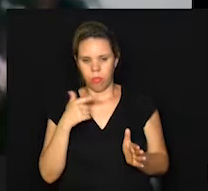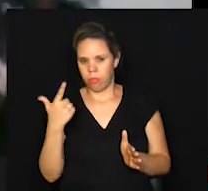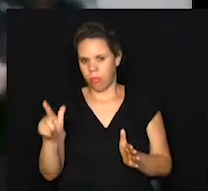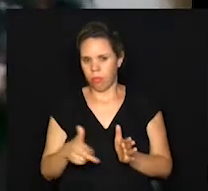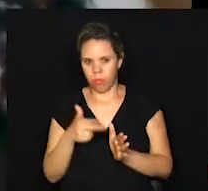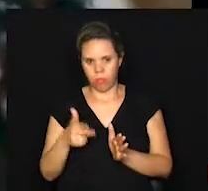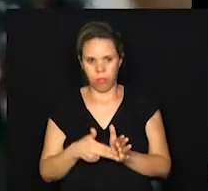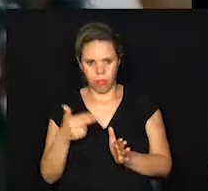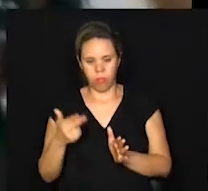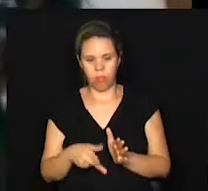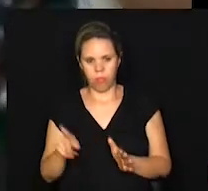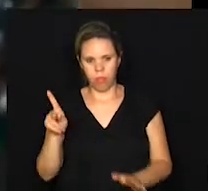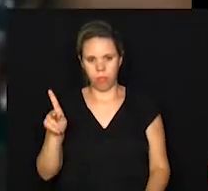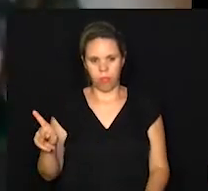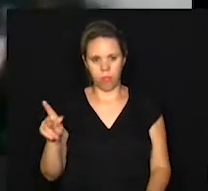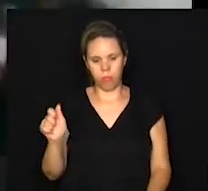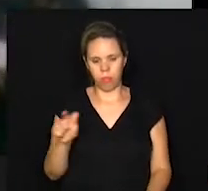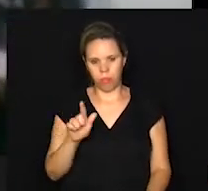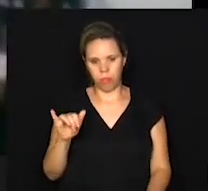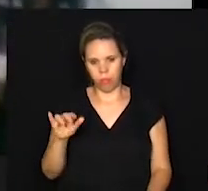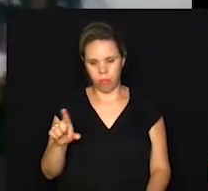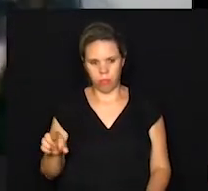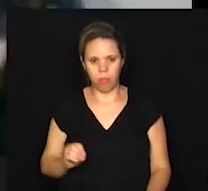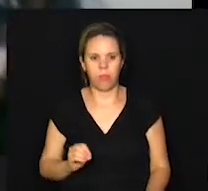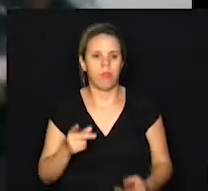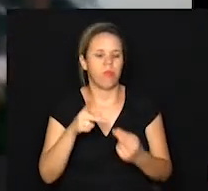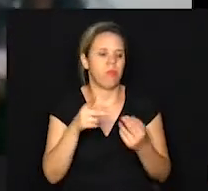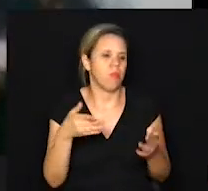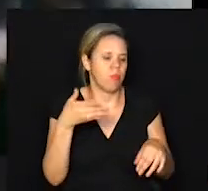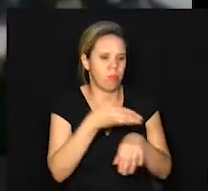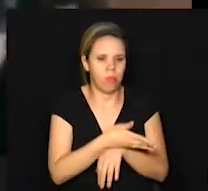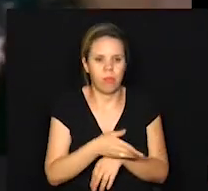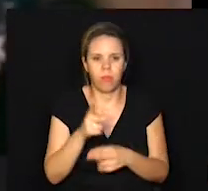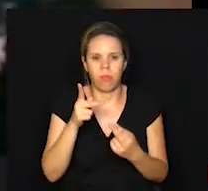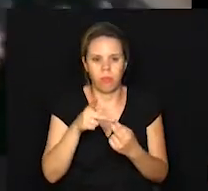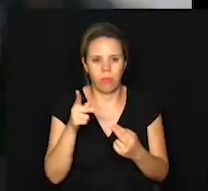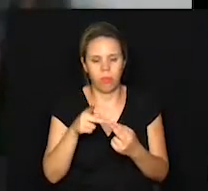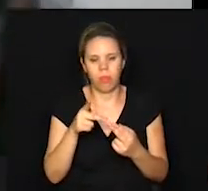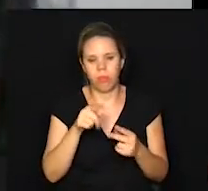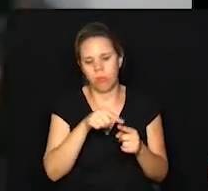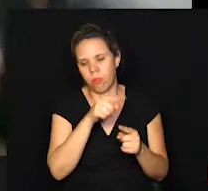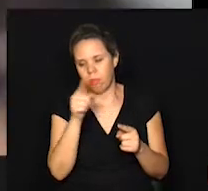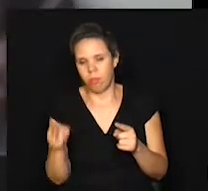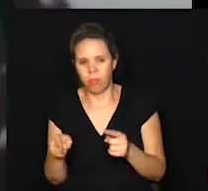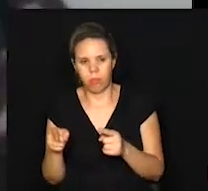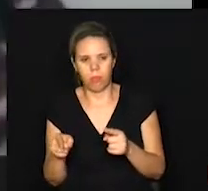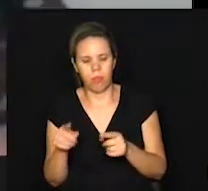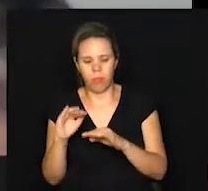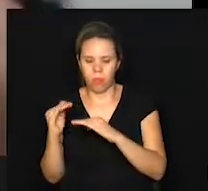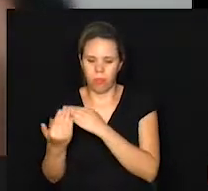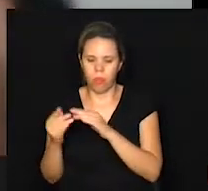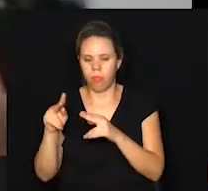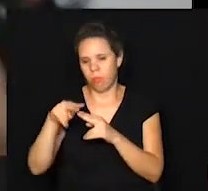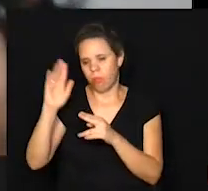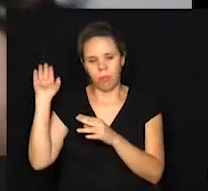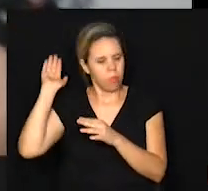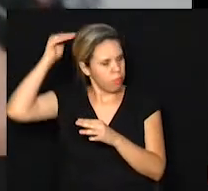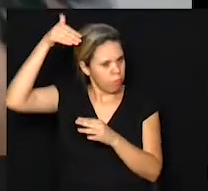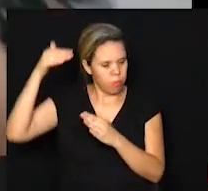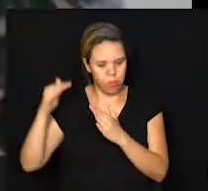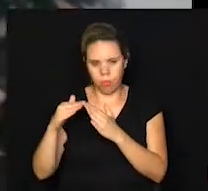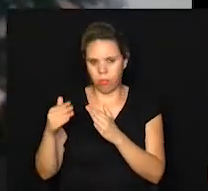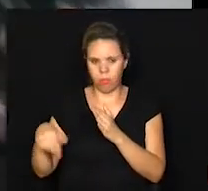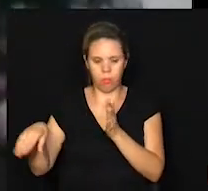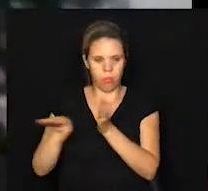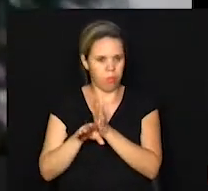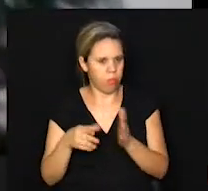que vai para o Paraíso, do Paraíso para a Unip, da Unip para o Paraíso, do Paraíso para a República, da República para minha casa.